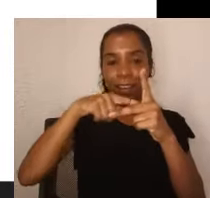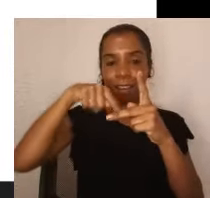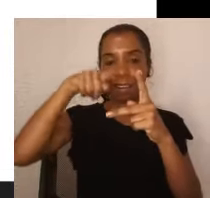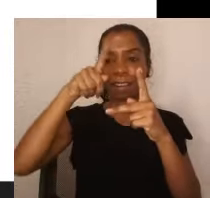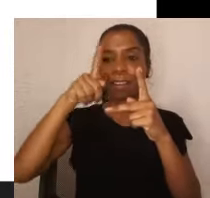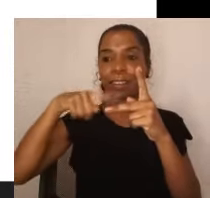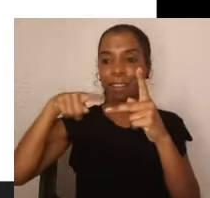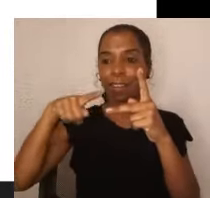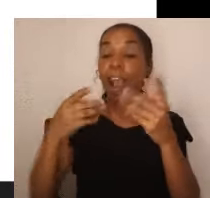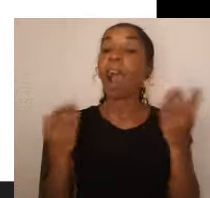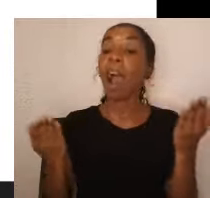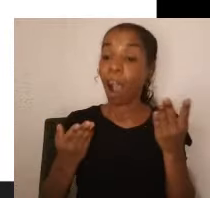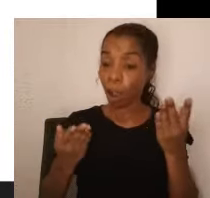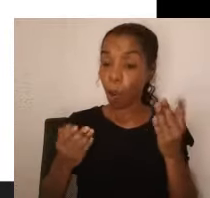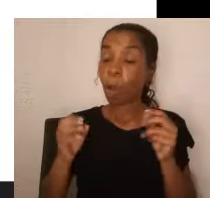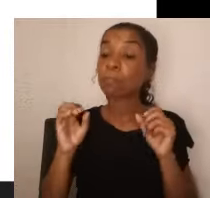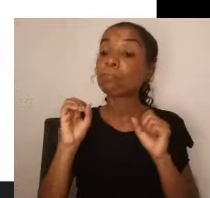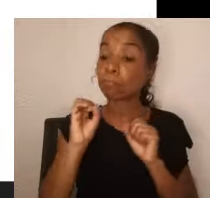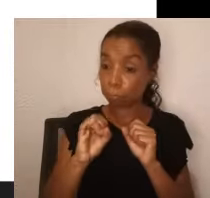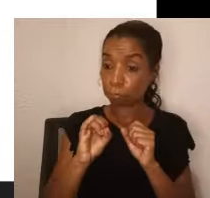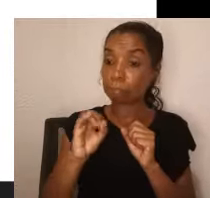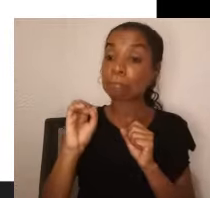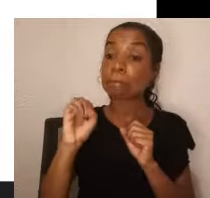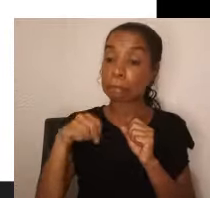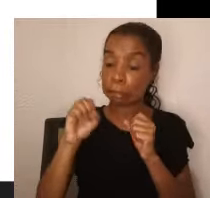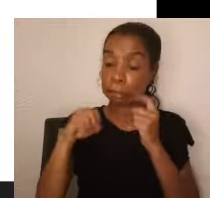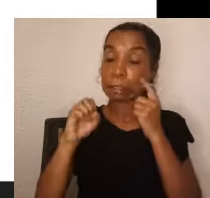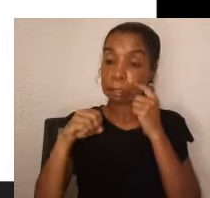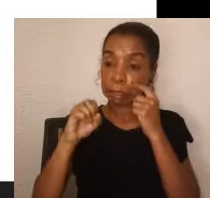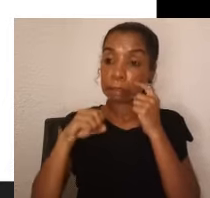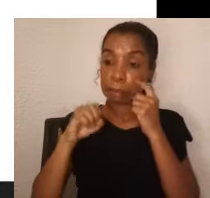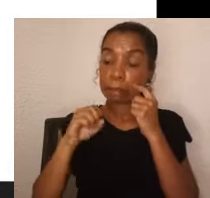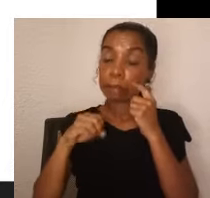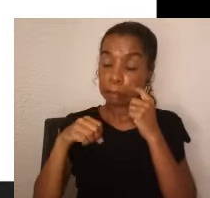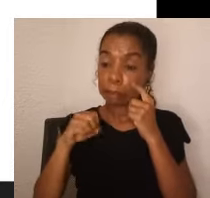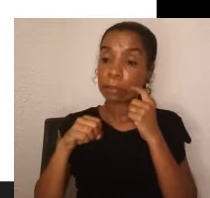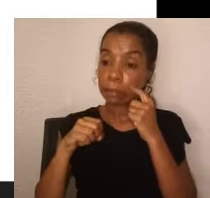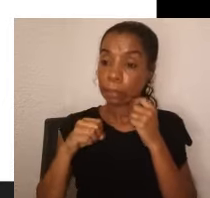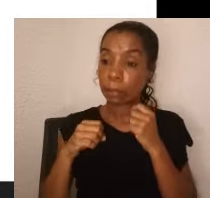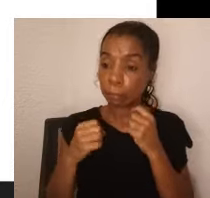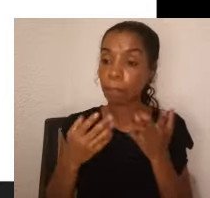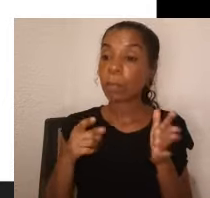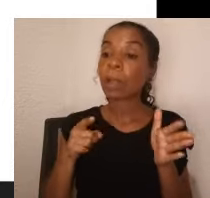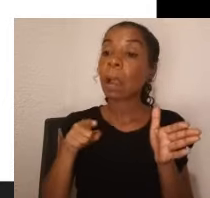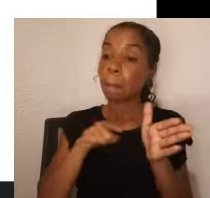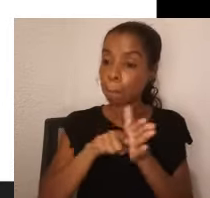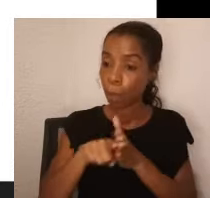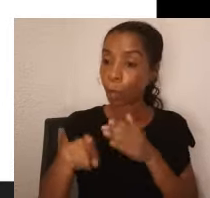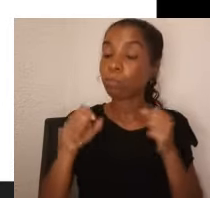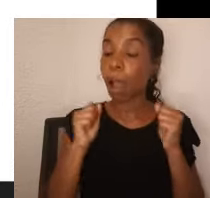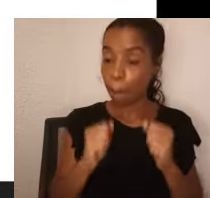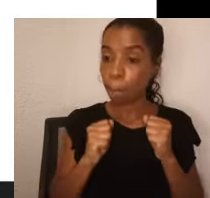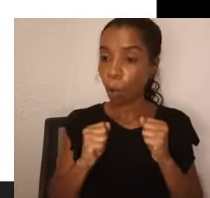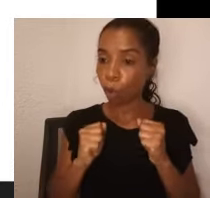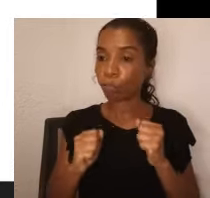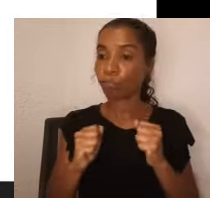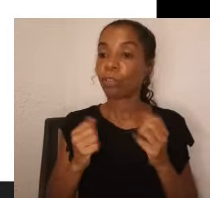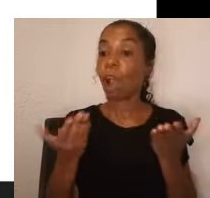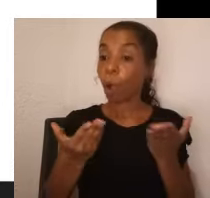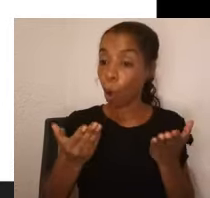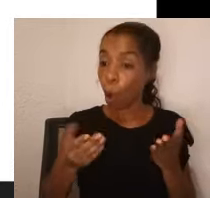essa função é definida no x igual a 0. Então, faz sentido perguntar: o limite